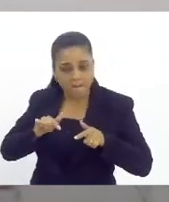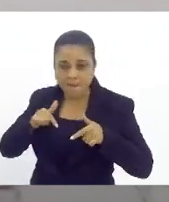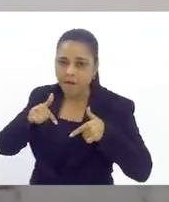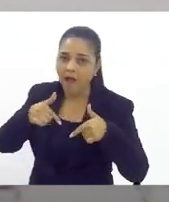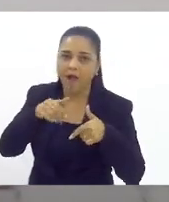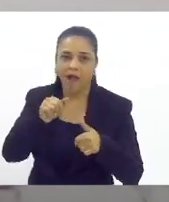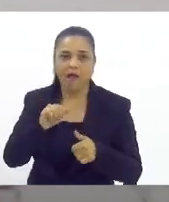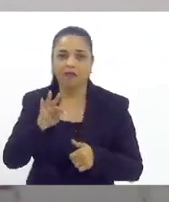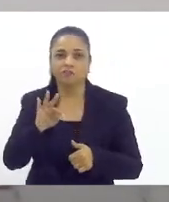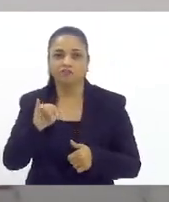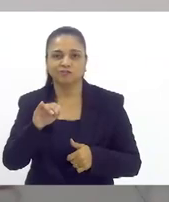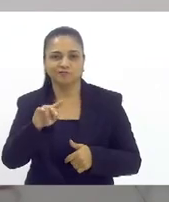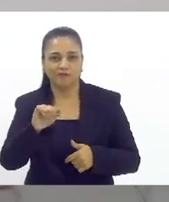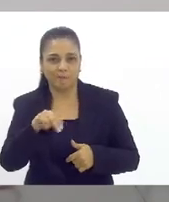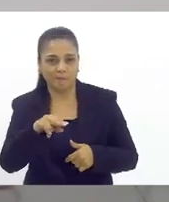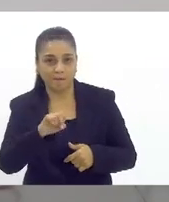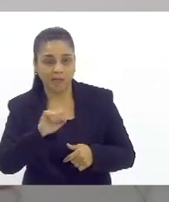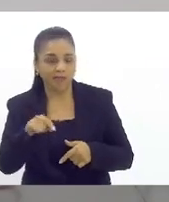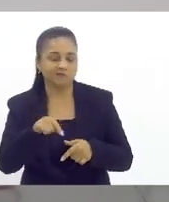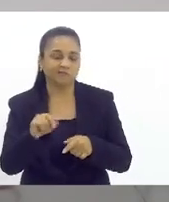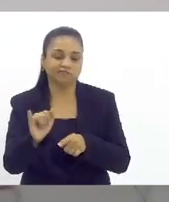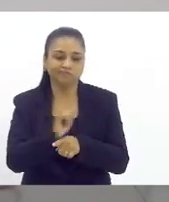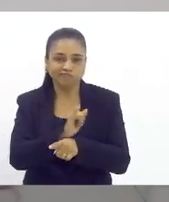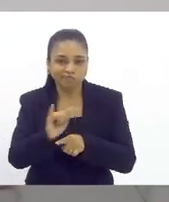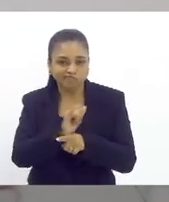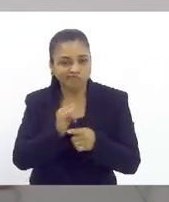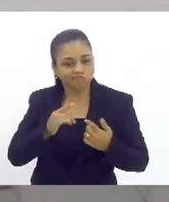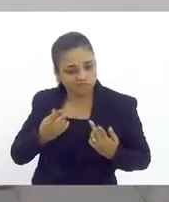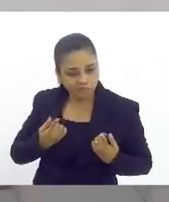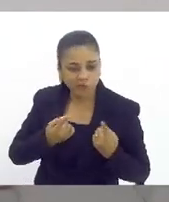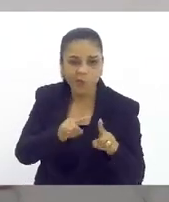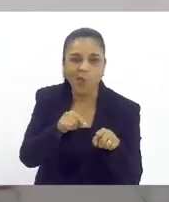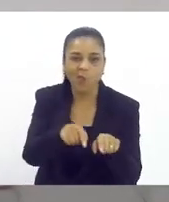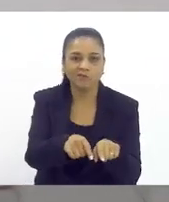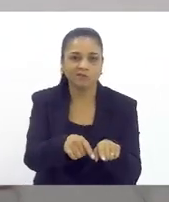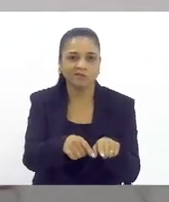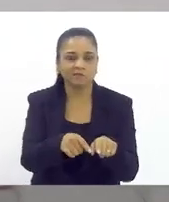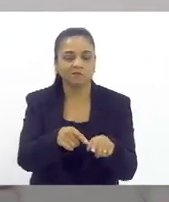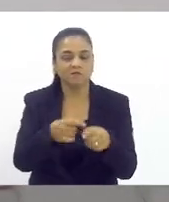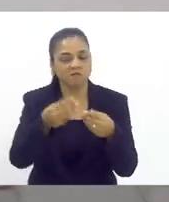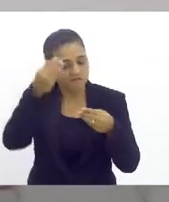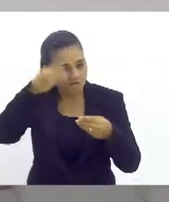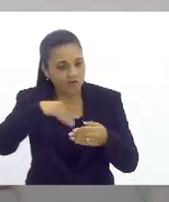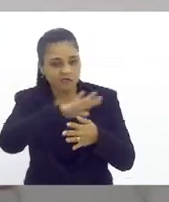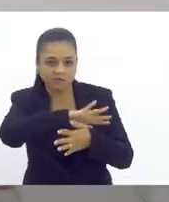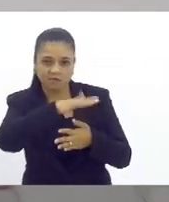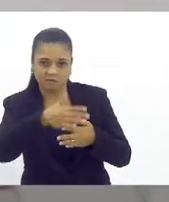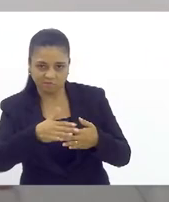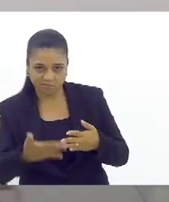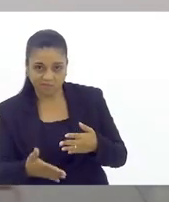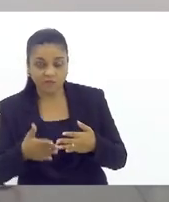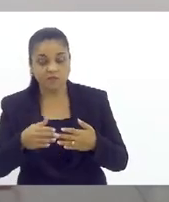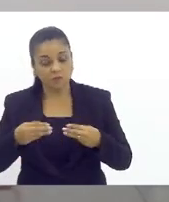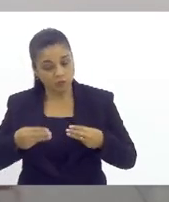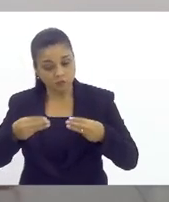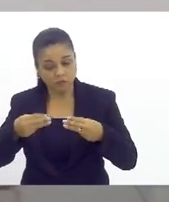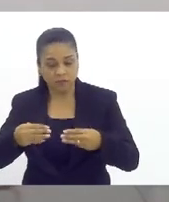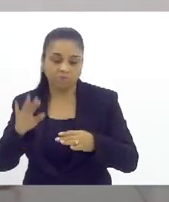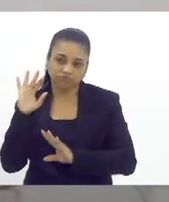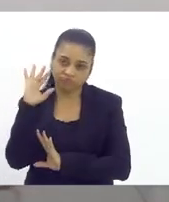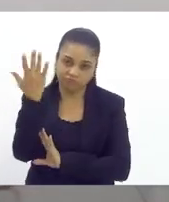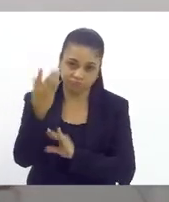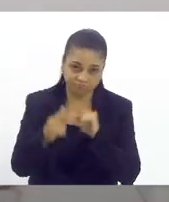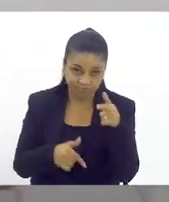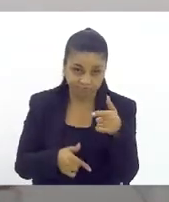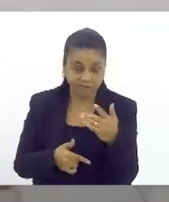essas manobras tento enfraquecer a lei da Mata Atlântica e o Ministério do meio ambiente e aqui